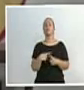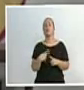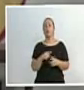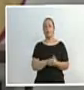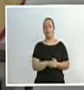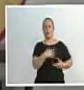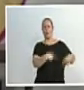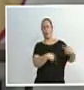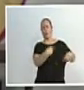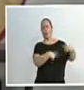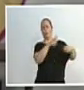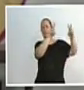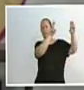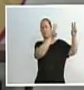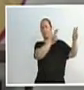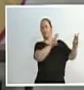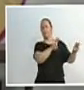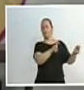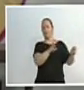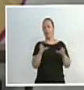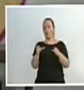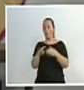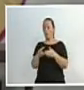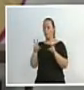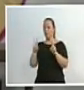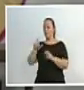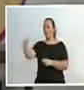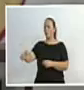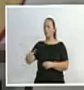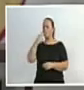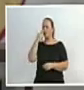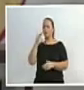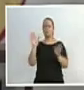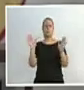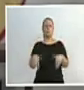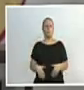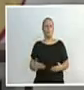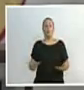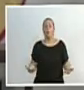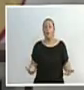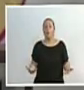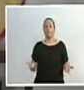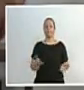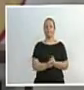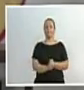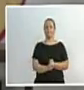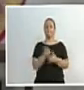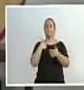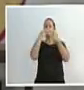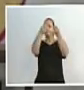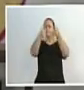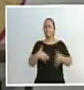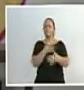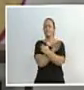nos tomam o tempo. E falo, senhores vereadores, do desemprego. Este